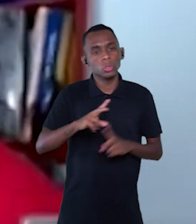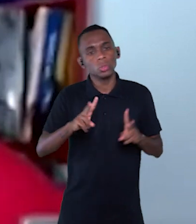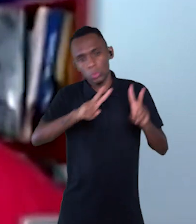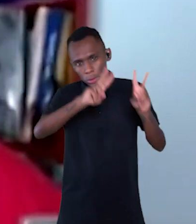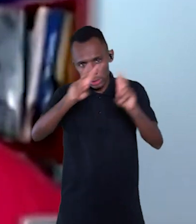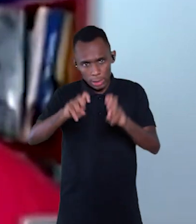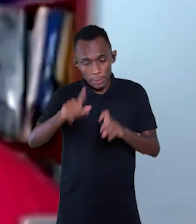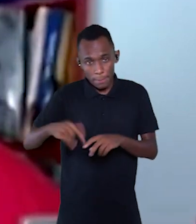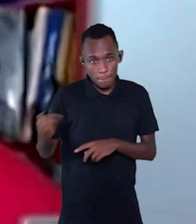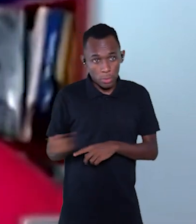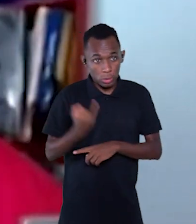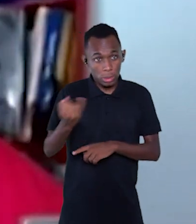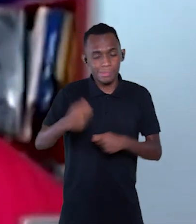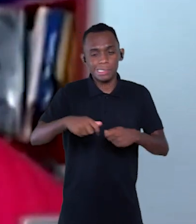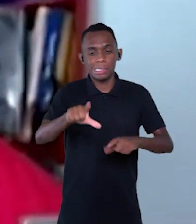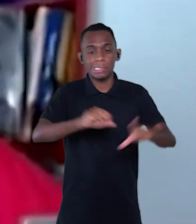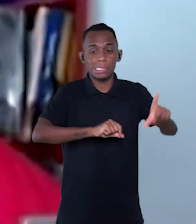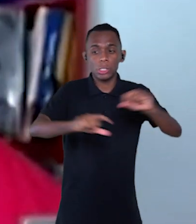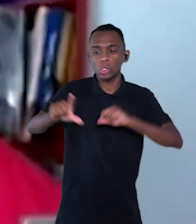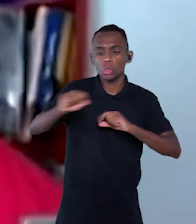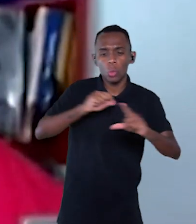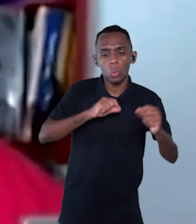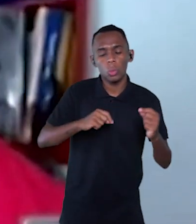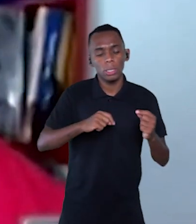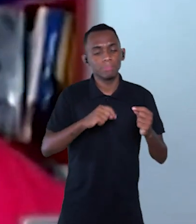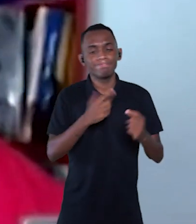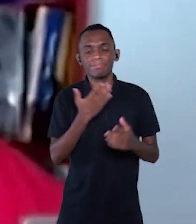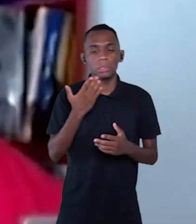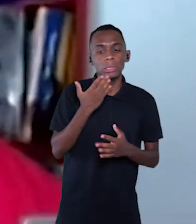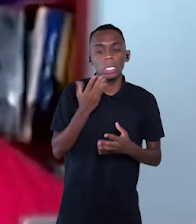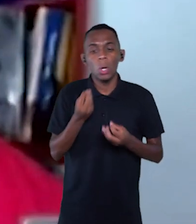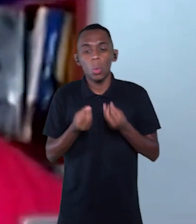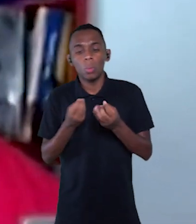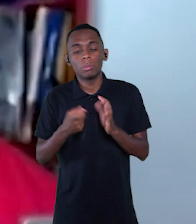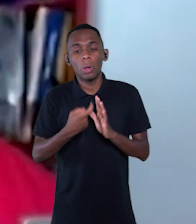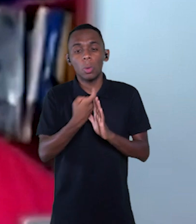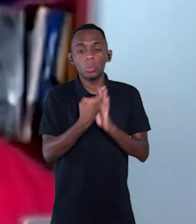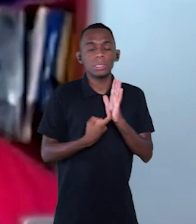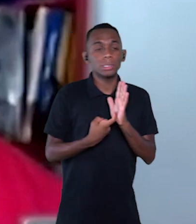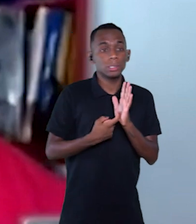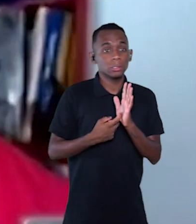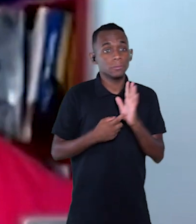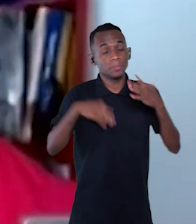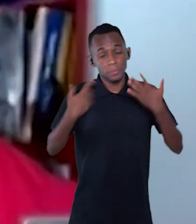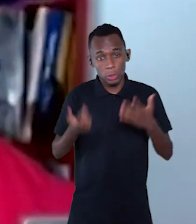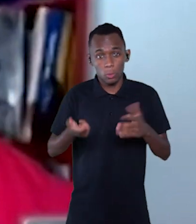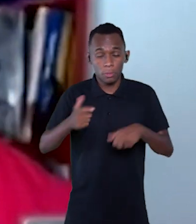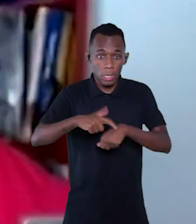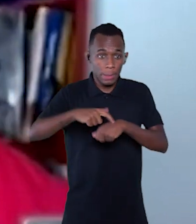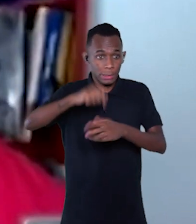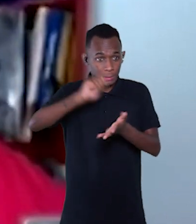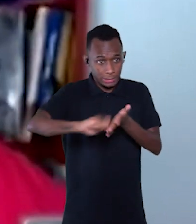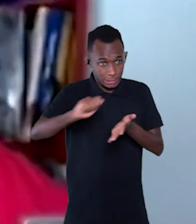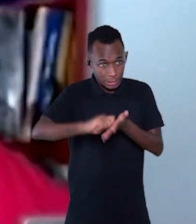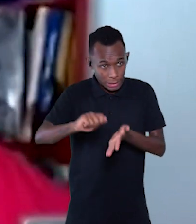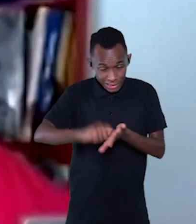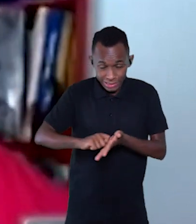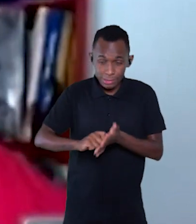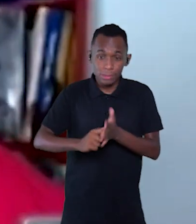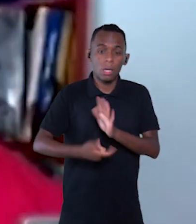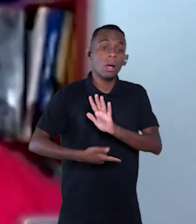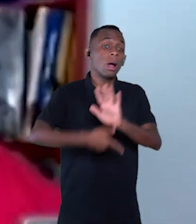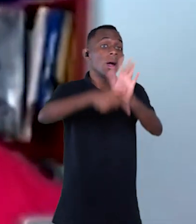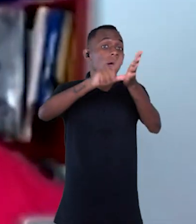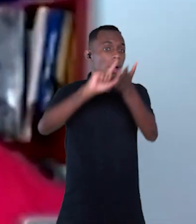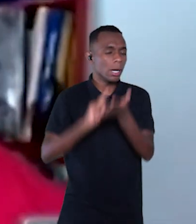E aí eu precisei realmente selecionar esses textos. A escrita, ela chega para mim